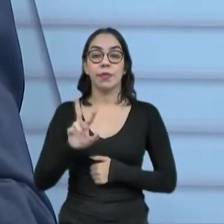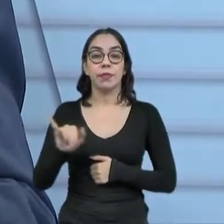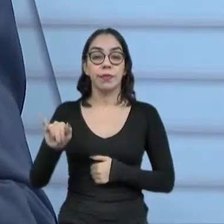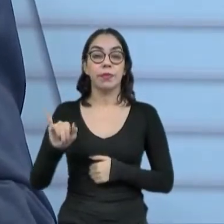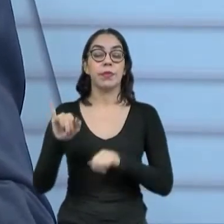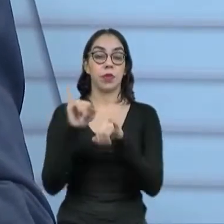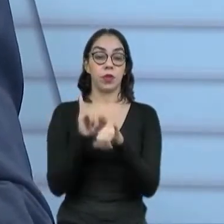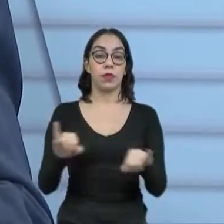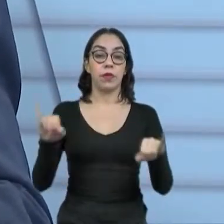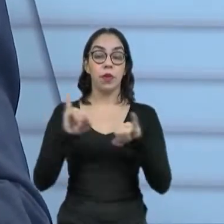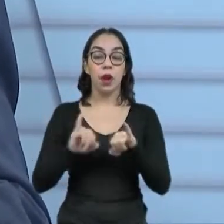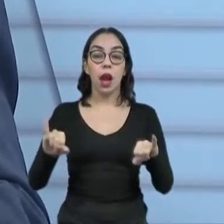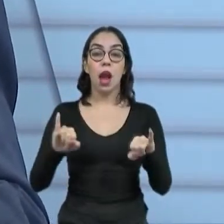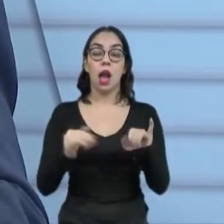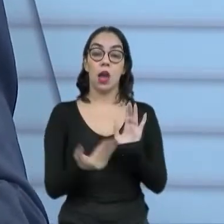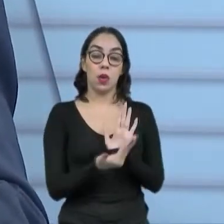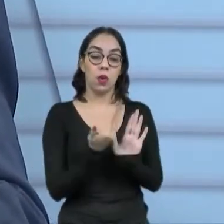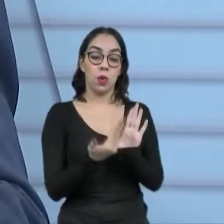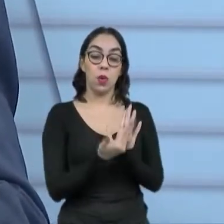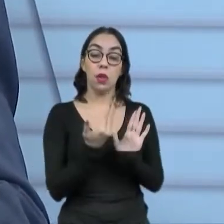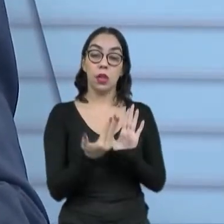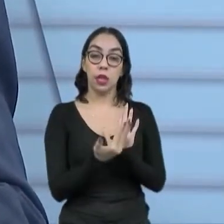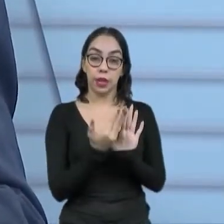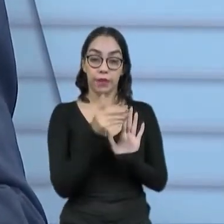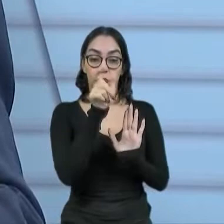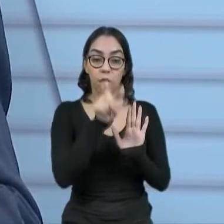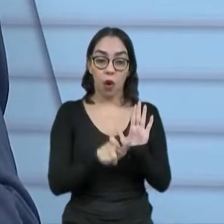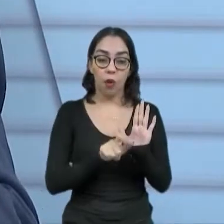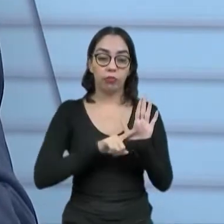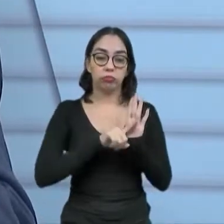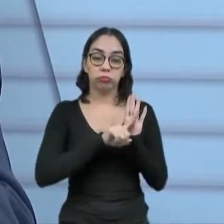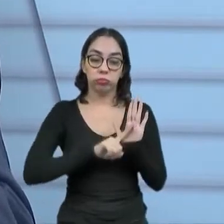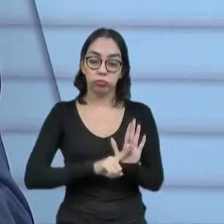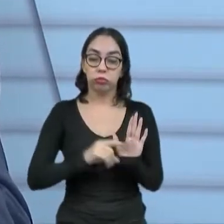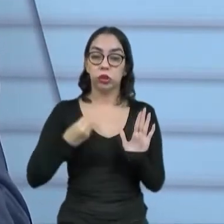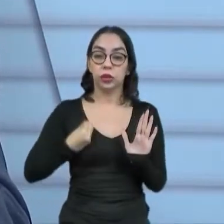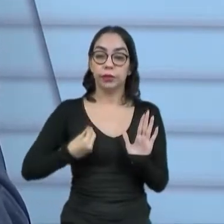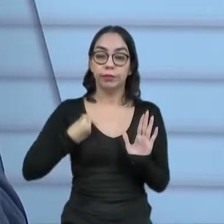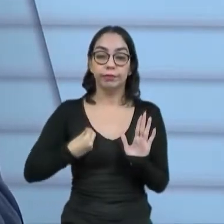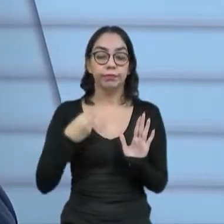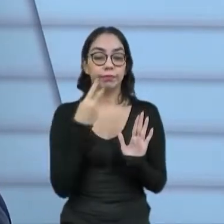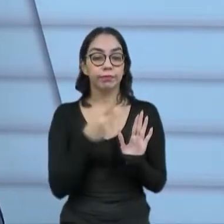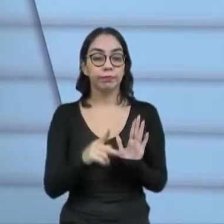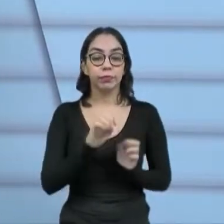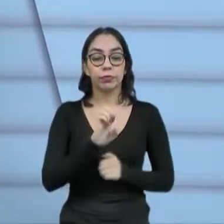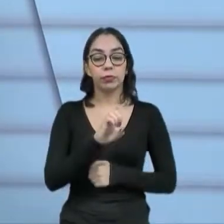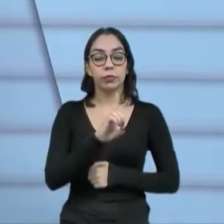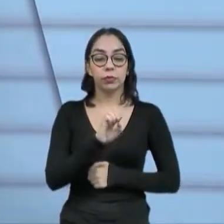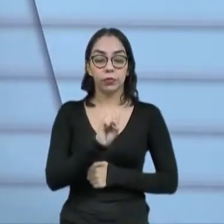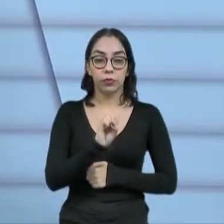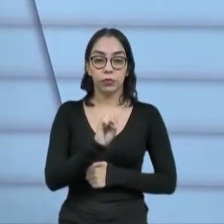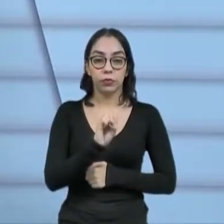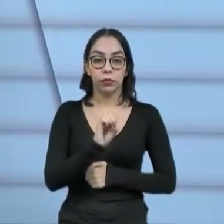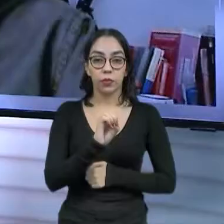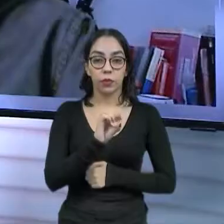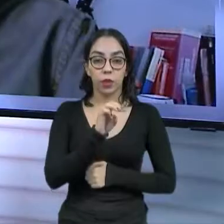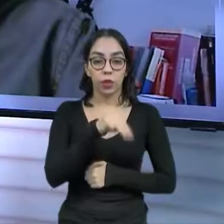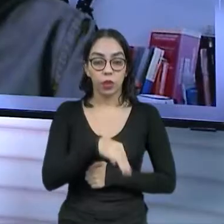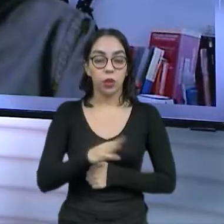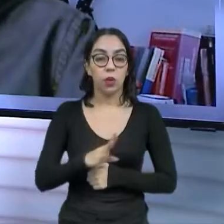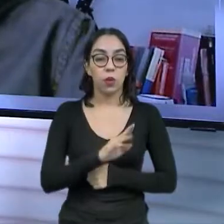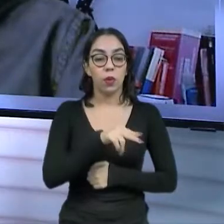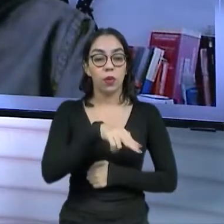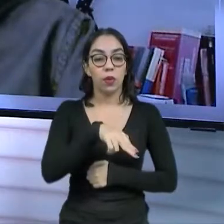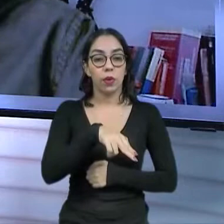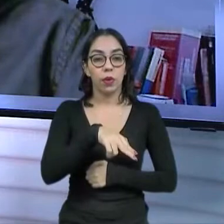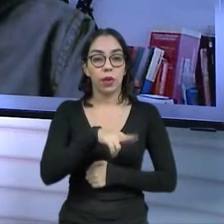dia 8 a biografia do doutor Edson Queiroz, lá na Unifor, noite de autógrafo lá, né, Lira? E as pessoas podem isso, adquirir o livro